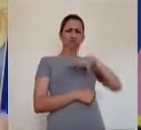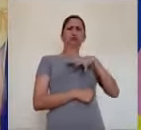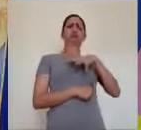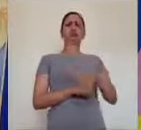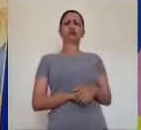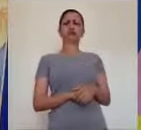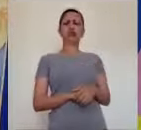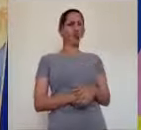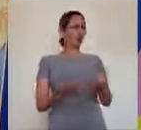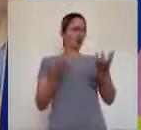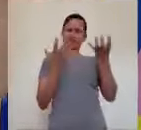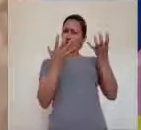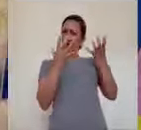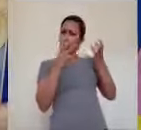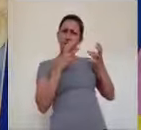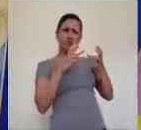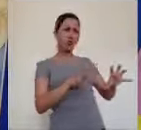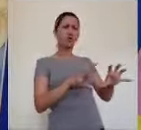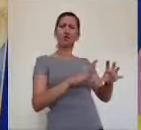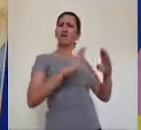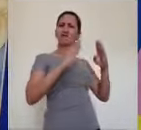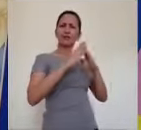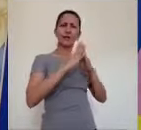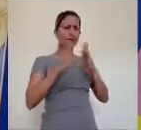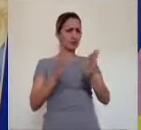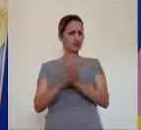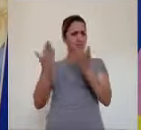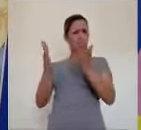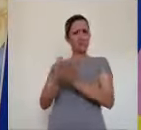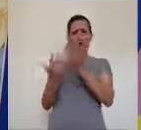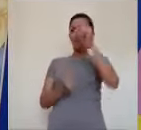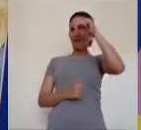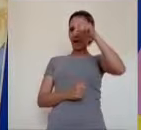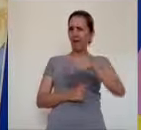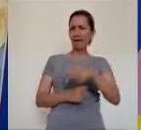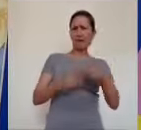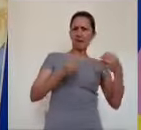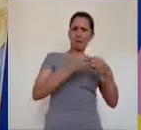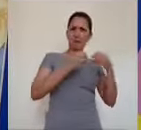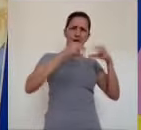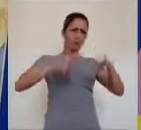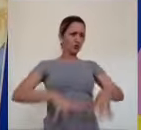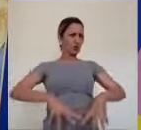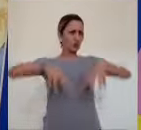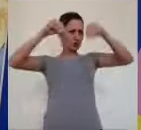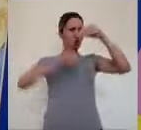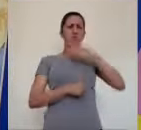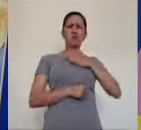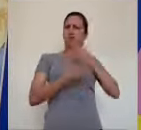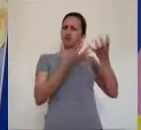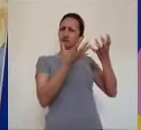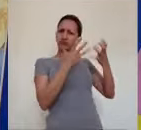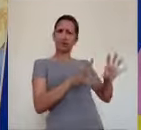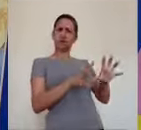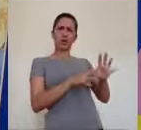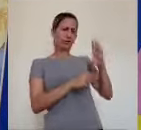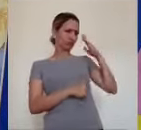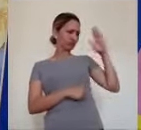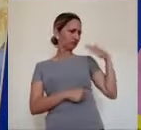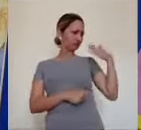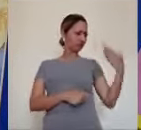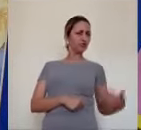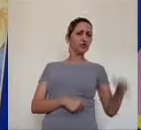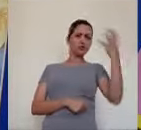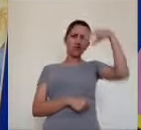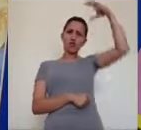não quero saber de casebre de pobre perto de meu palacete que é digno